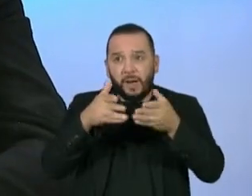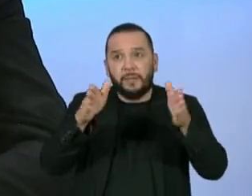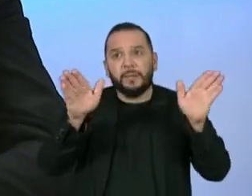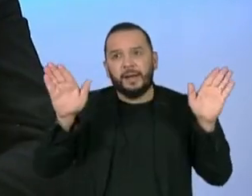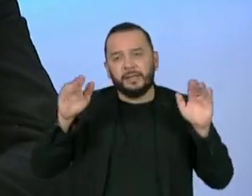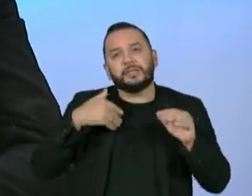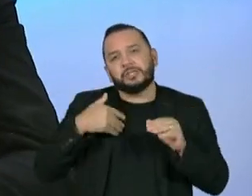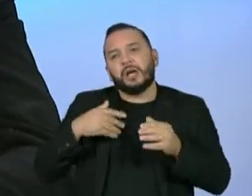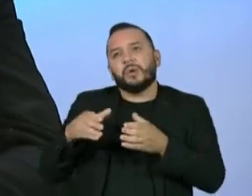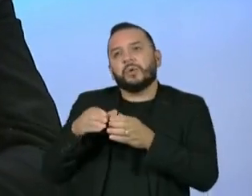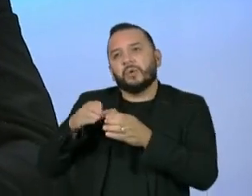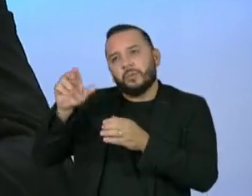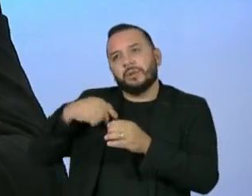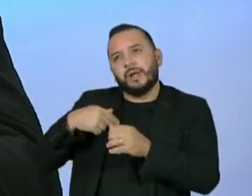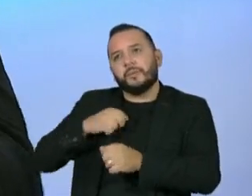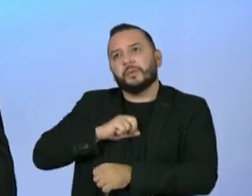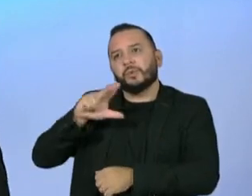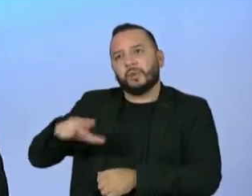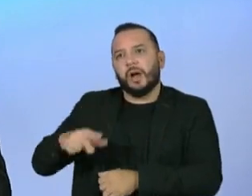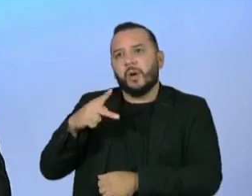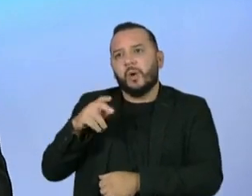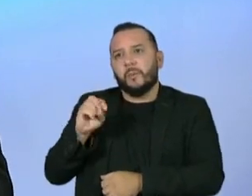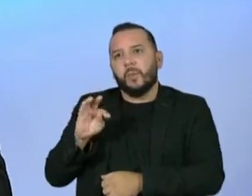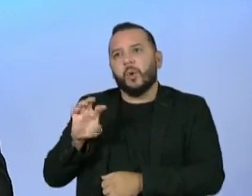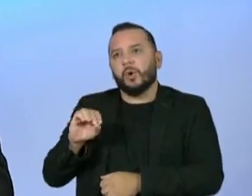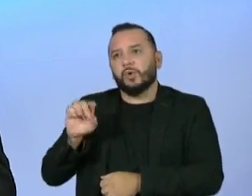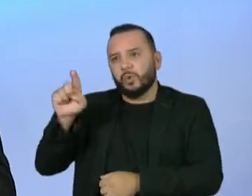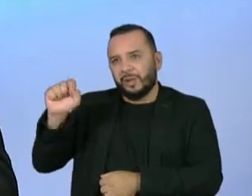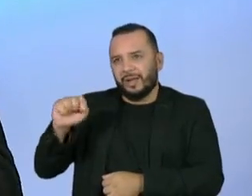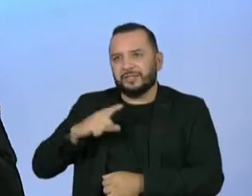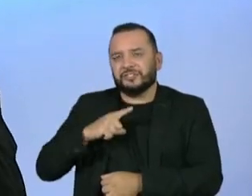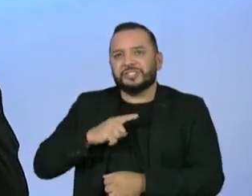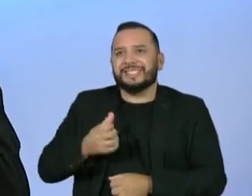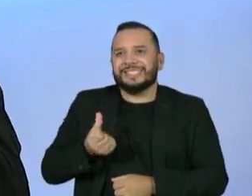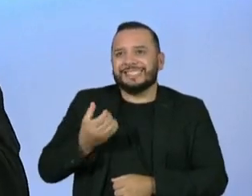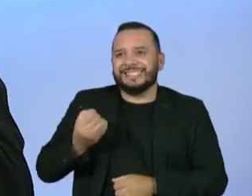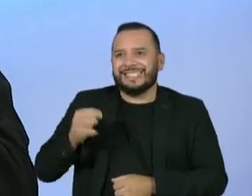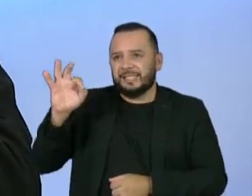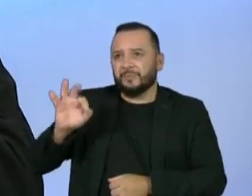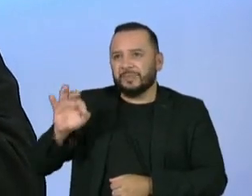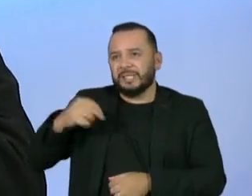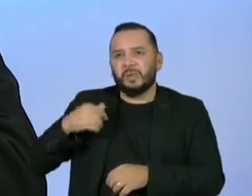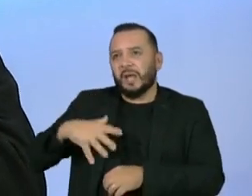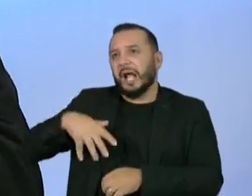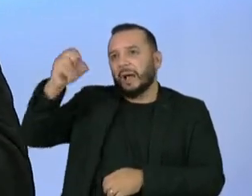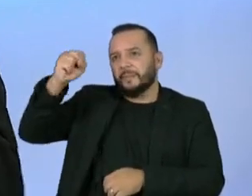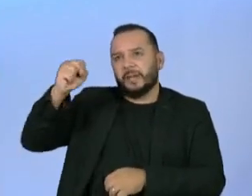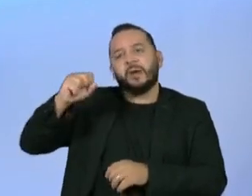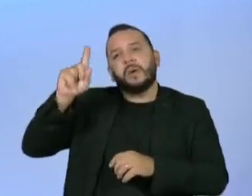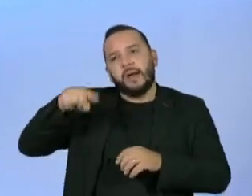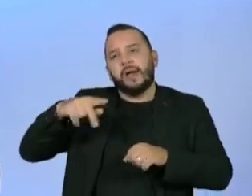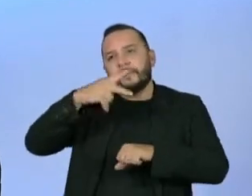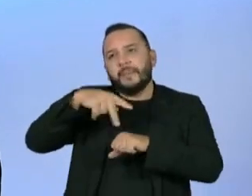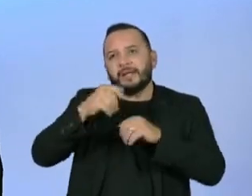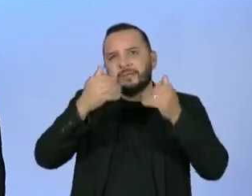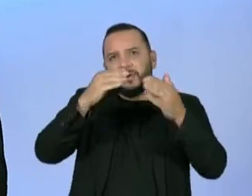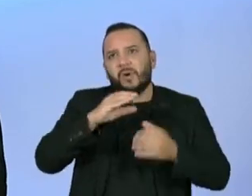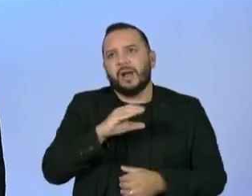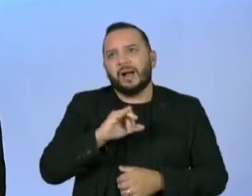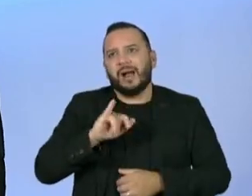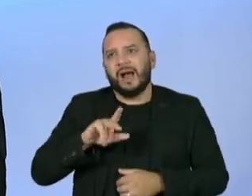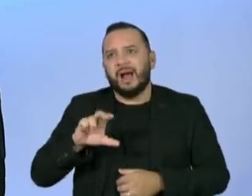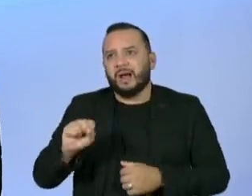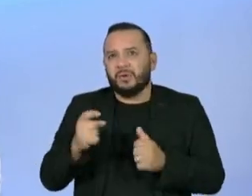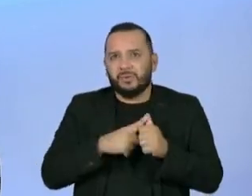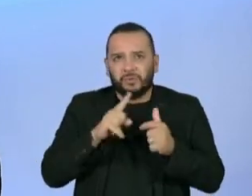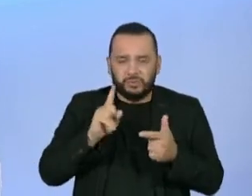campeão com o Coadriense holandês, Portugal tinha 60% dos técnicos campeões eram estrangeiros. Né? Entre eles, Carlos Alberto Silva,